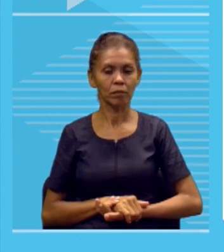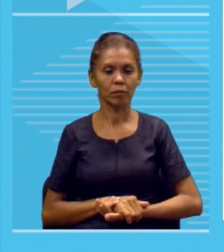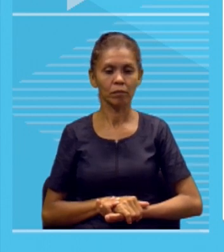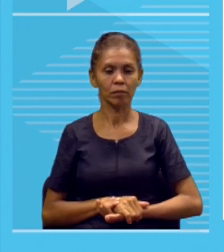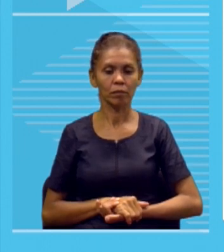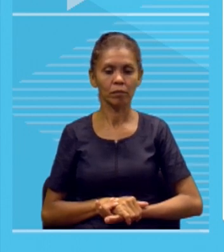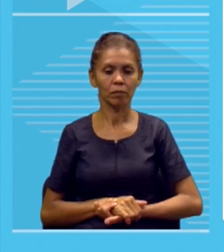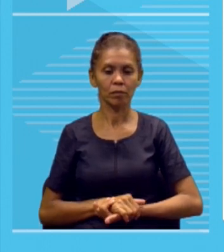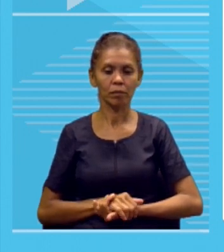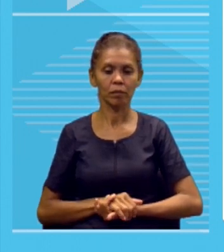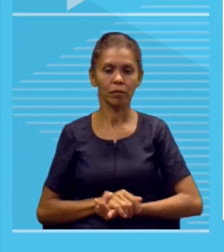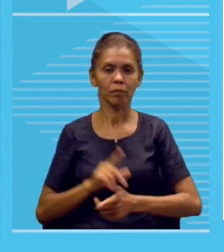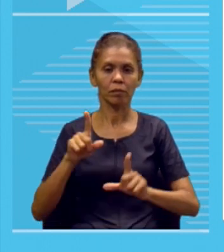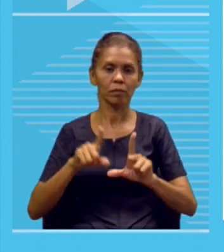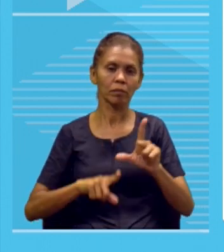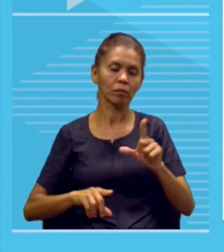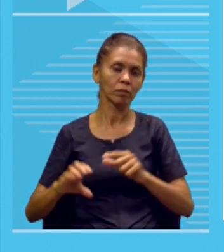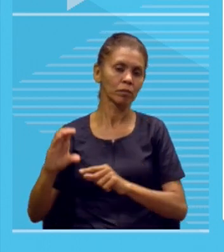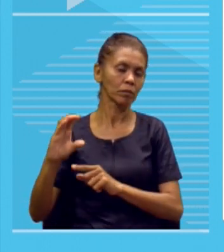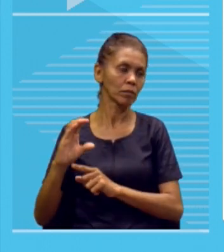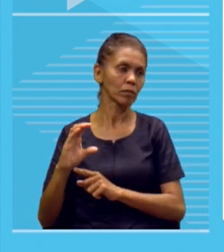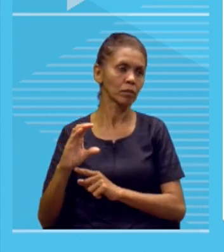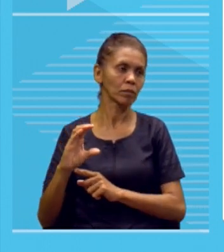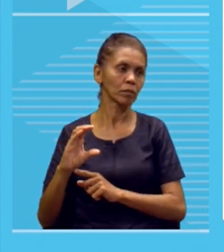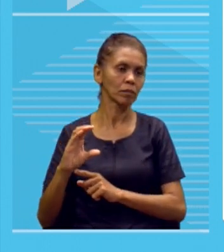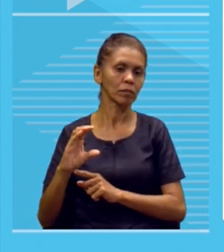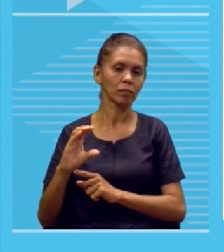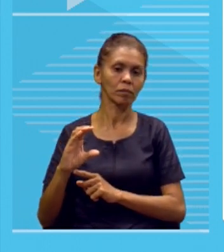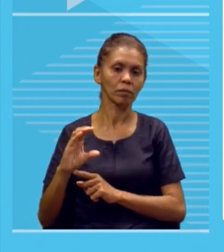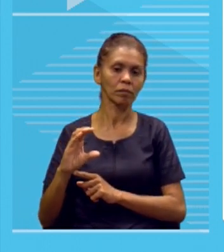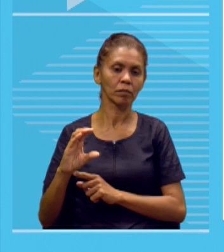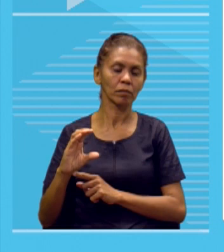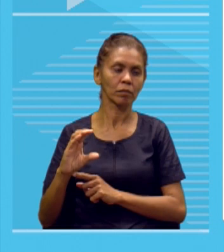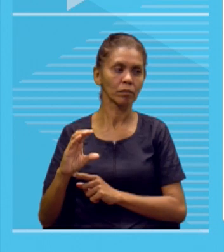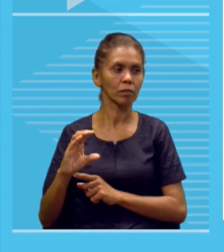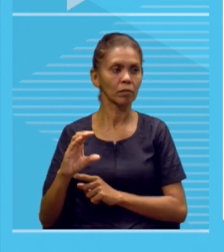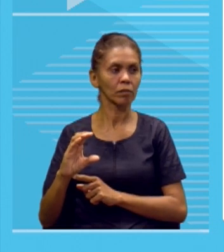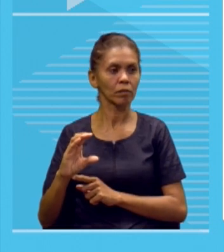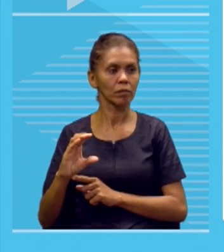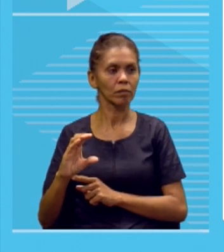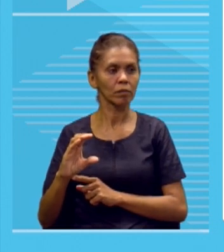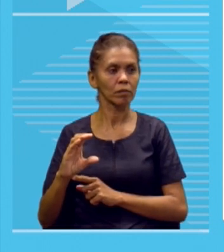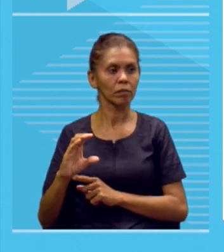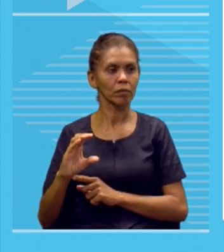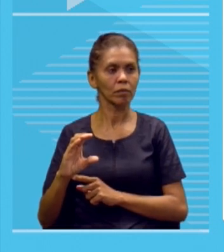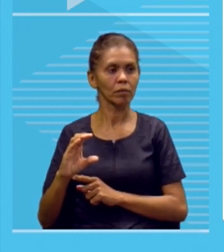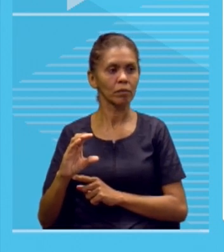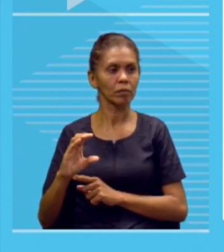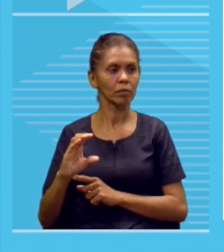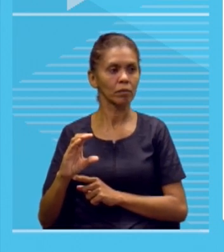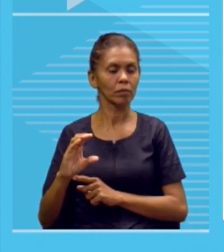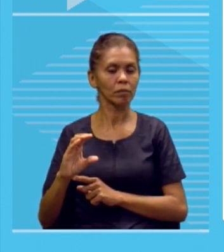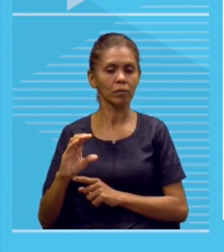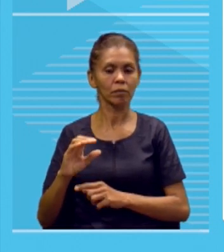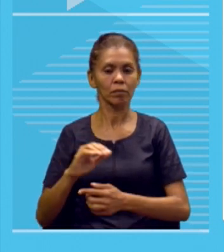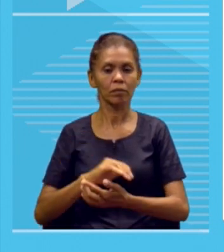Letra C. Os primeiros núcleos urbanos surgiram em virtude da instalação de pequenas